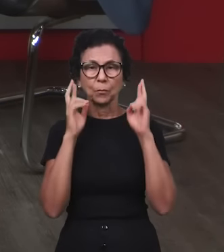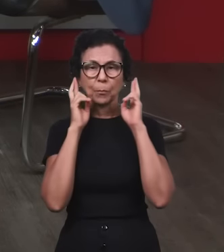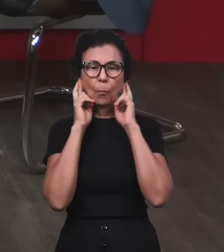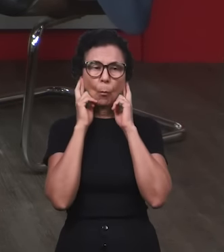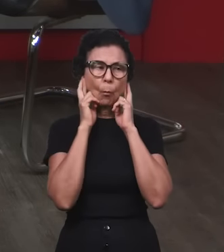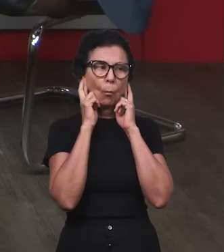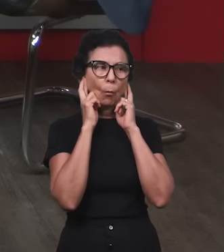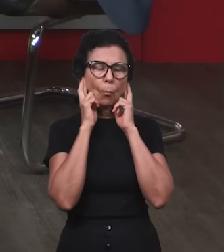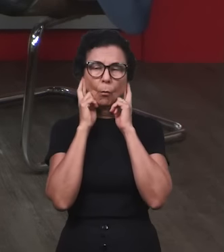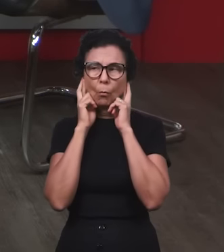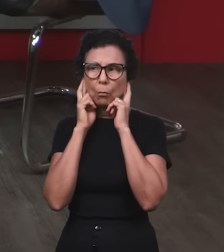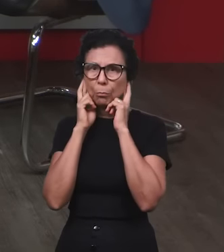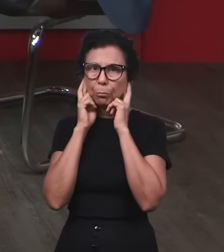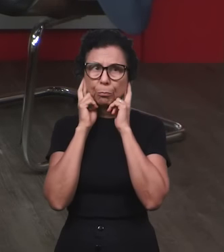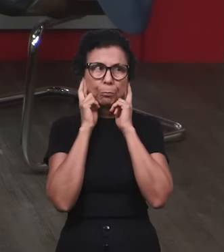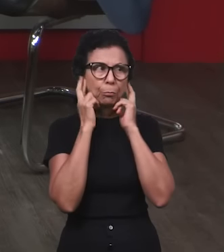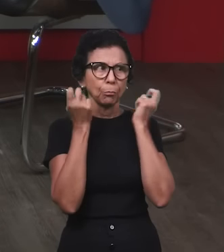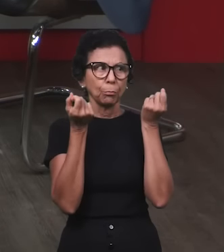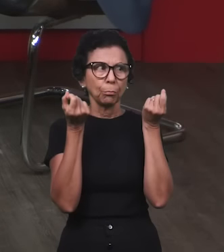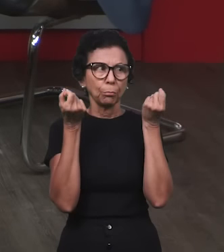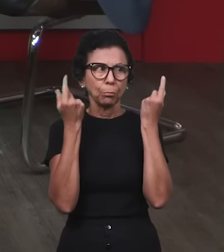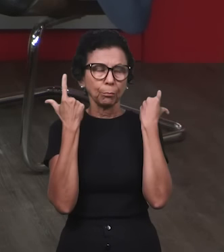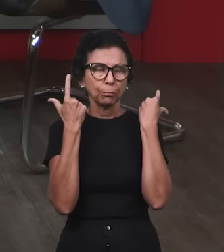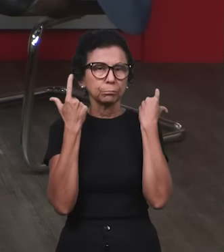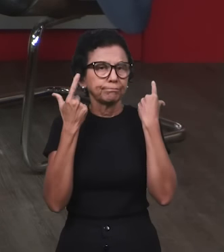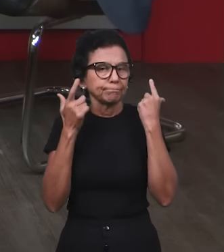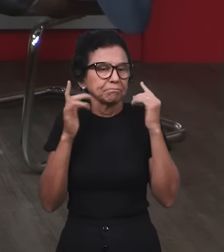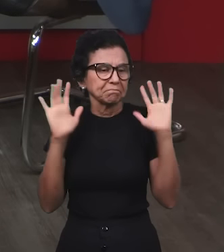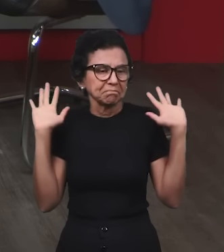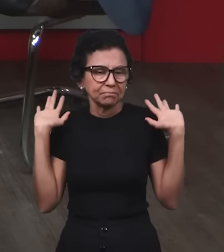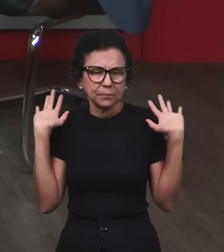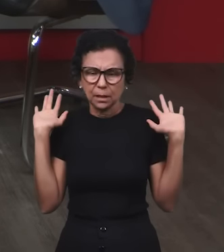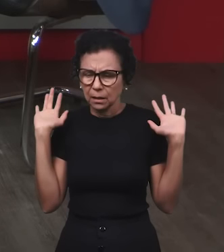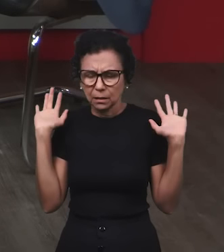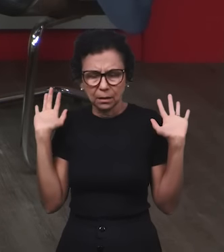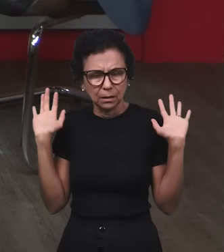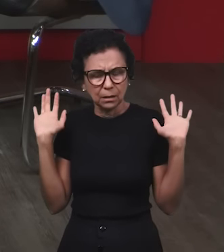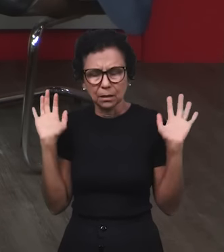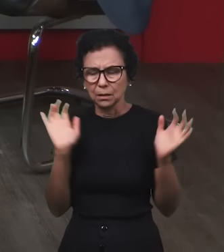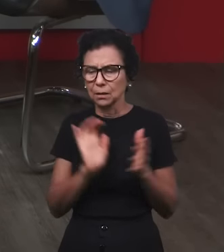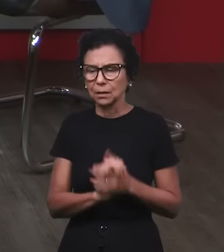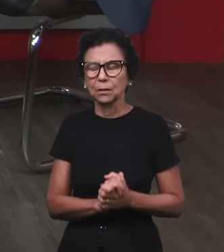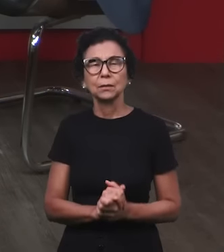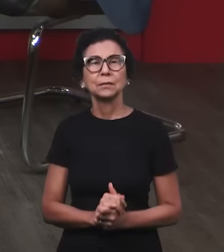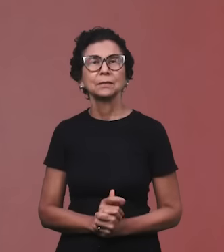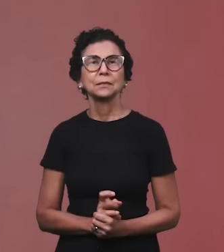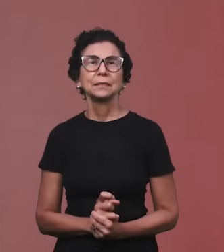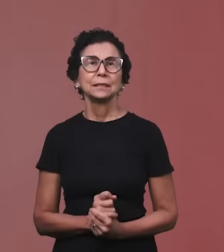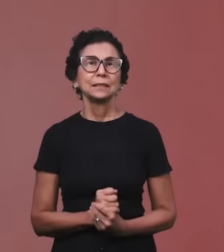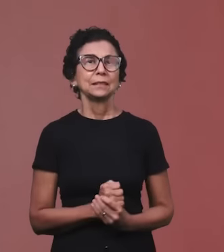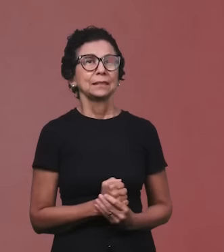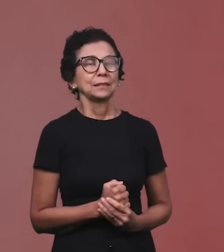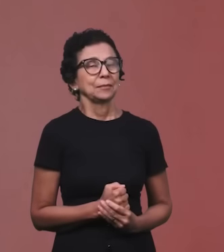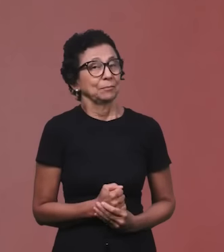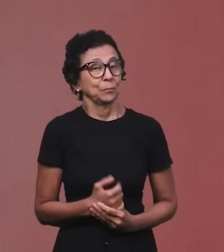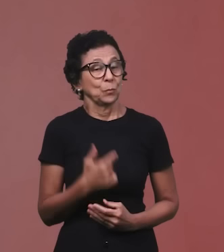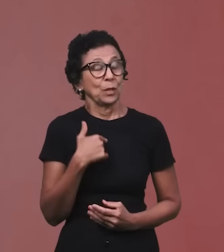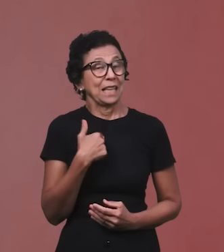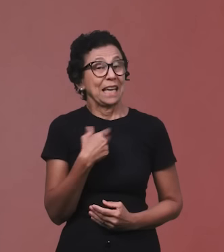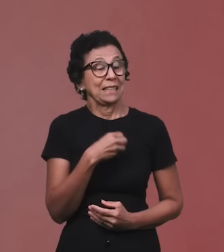aquele que exatamente. Resiste à voz do Senhor, não quer ouvir, o ouvido dele dói o Espírito Santo falar, porque sabe que está indo contra ele, a vida